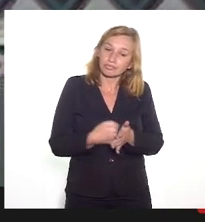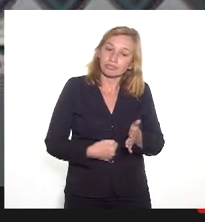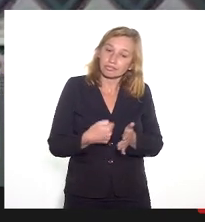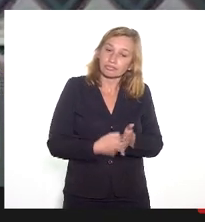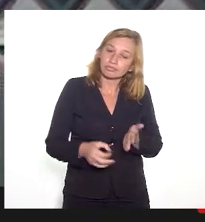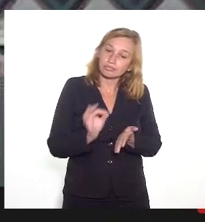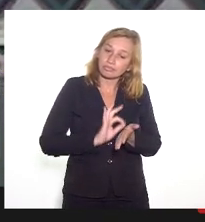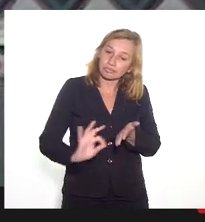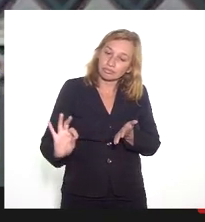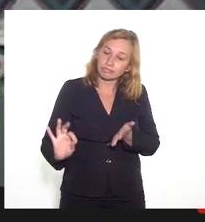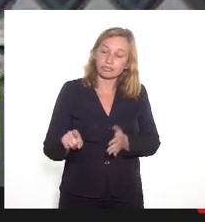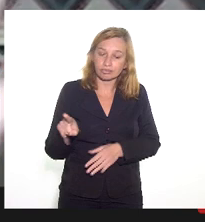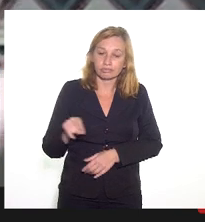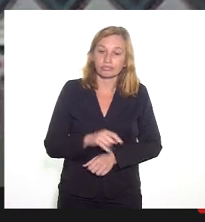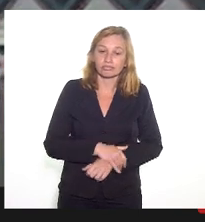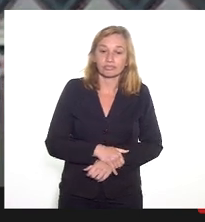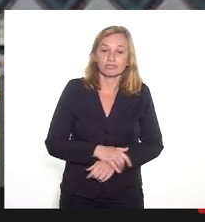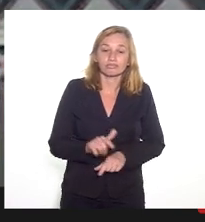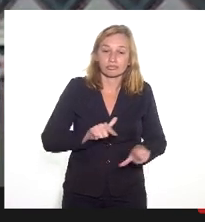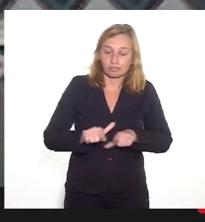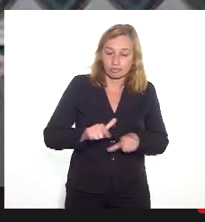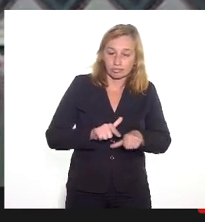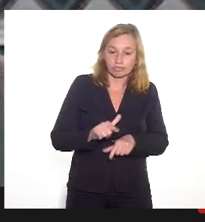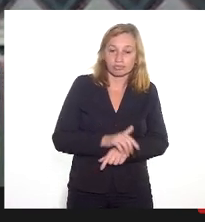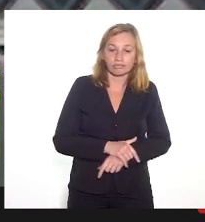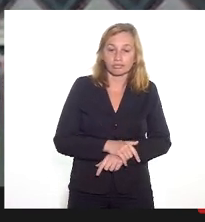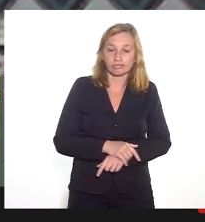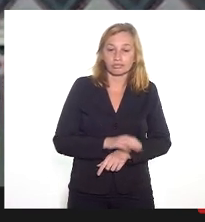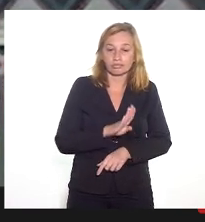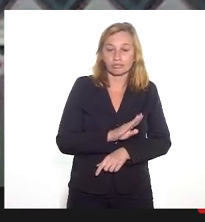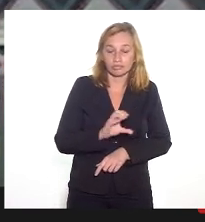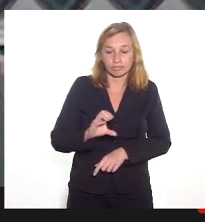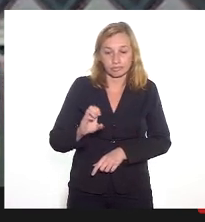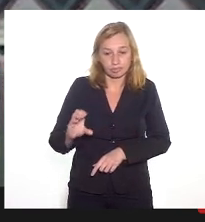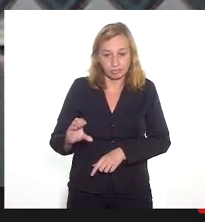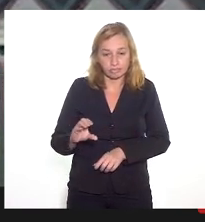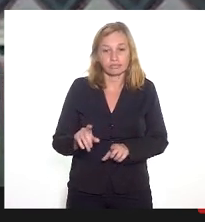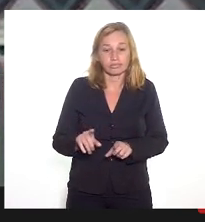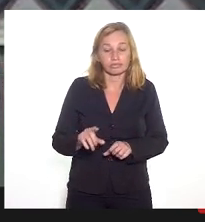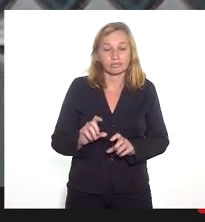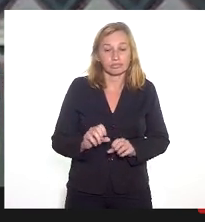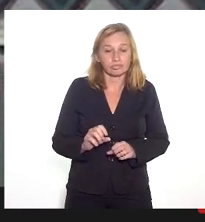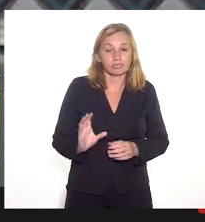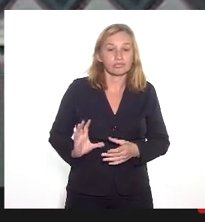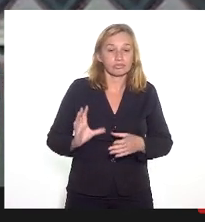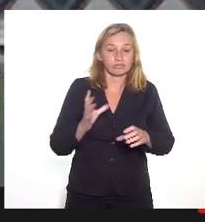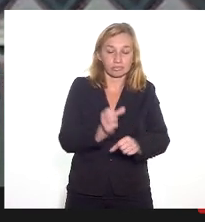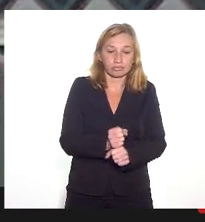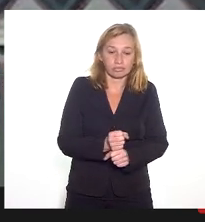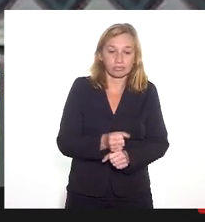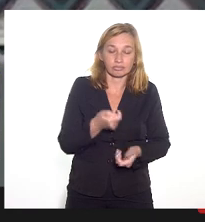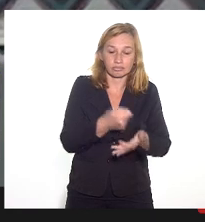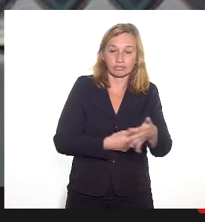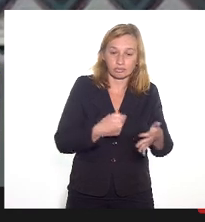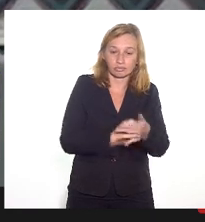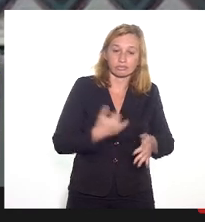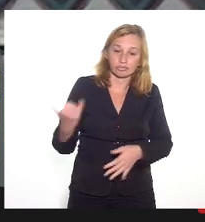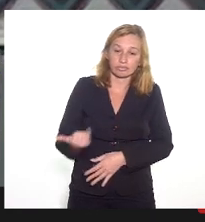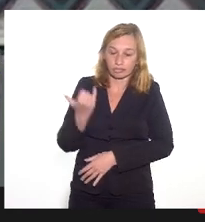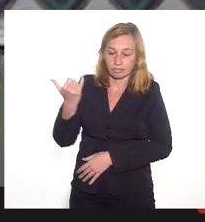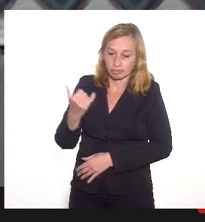assinou o abaixo-assinado, né, dos trabalhadores e trabalhadoras da EBC, e a gente se soma a essa luta com essa importante